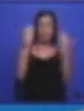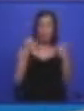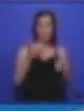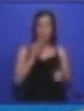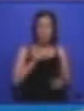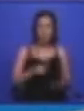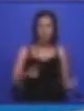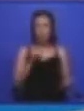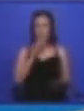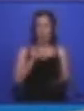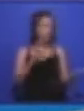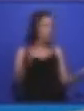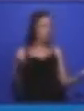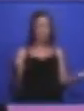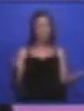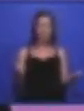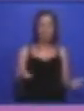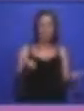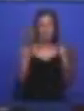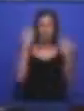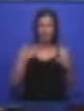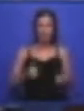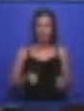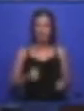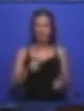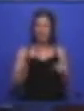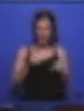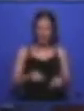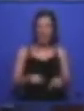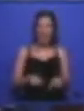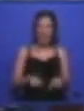Pode ser? Pode, com certeza. Venha lá o Ai, Júlio Garcia.